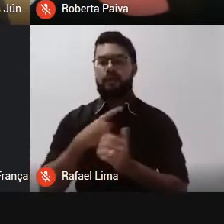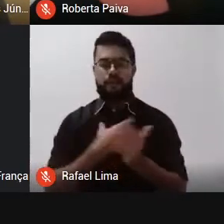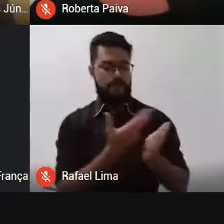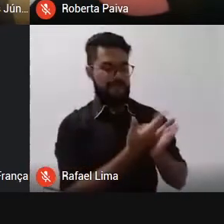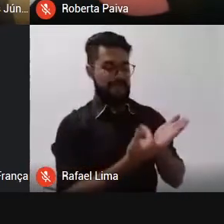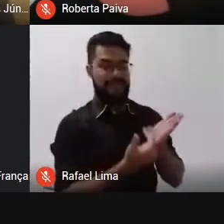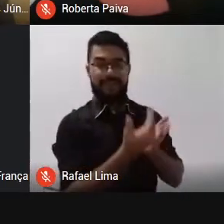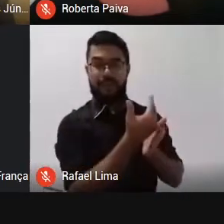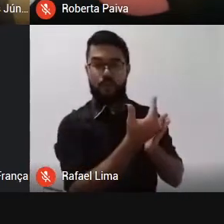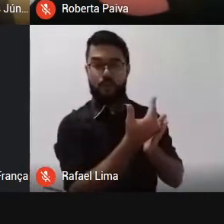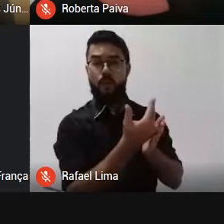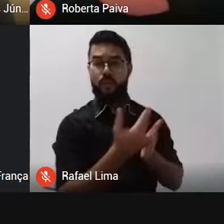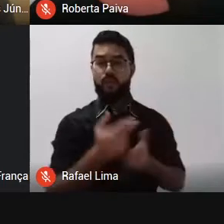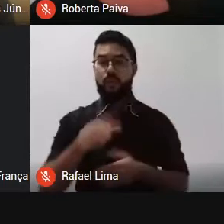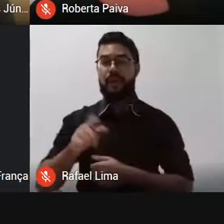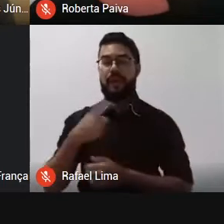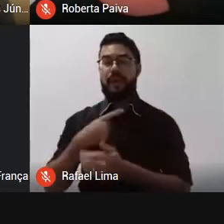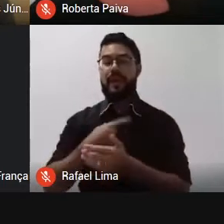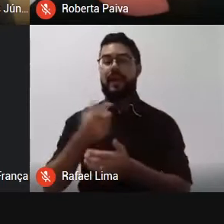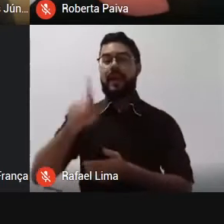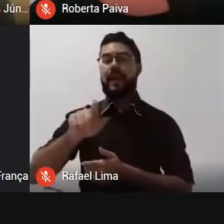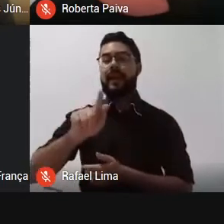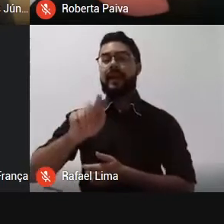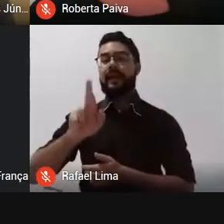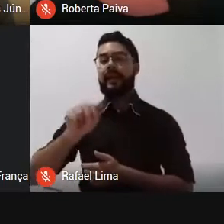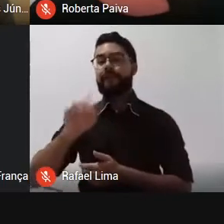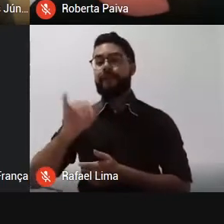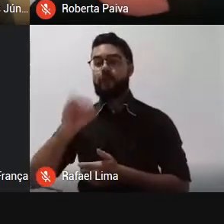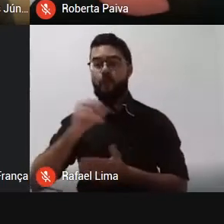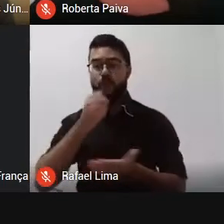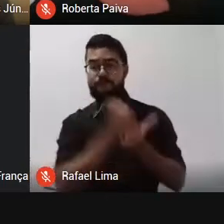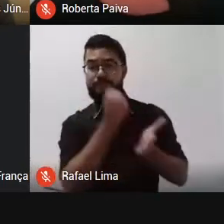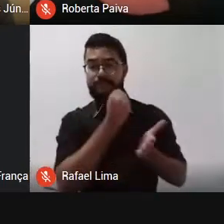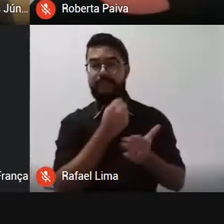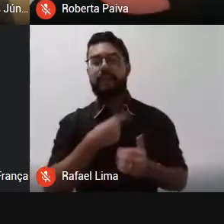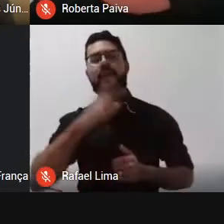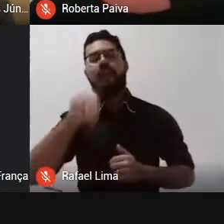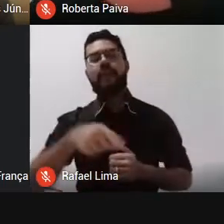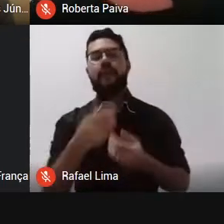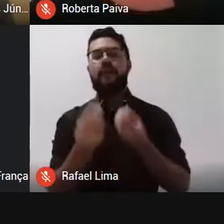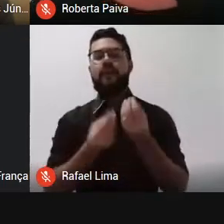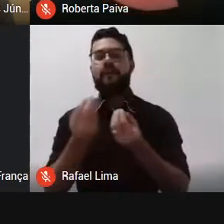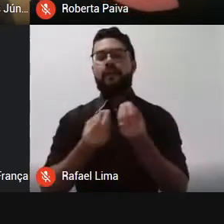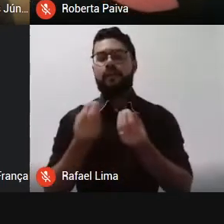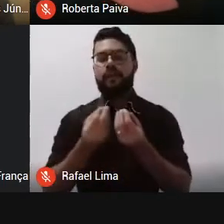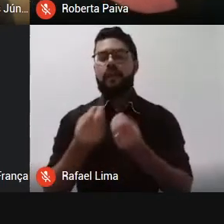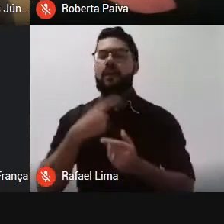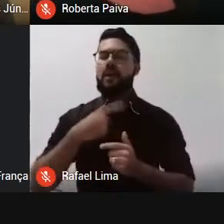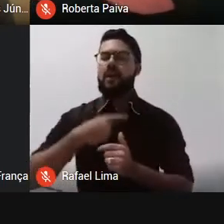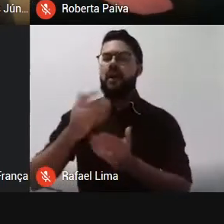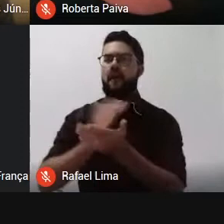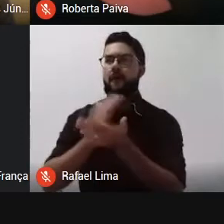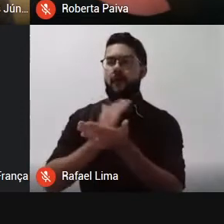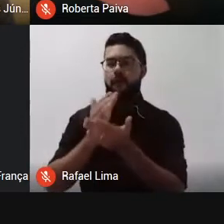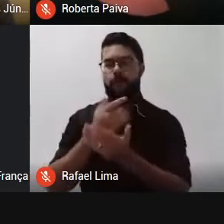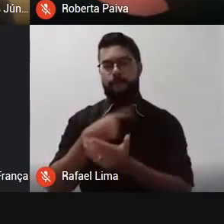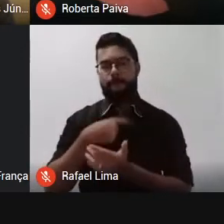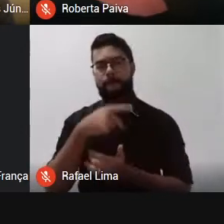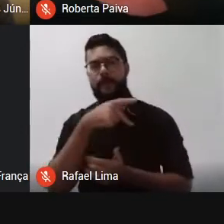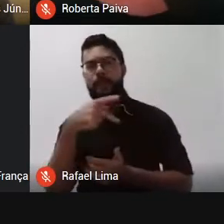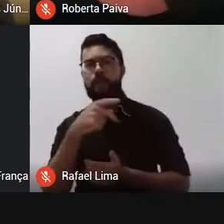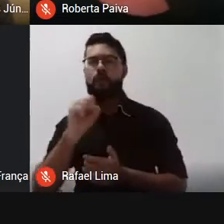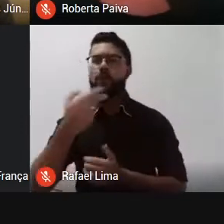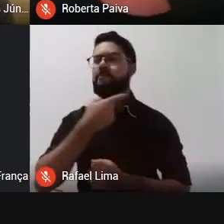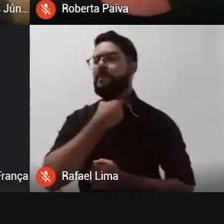que já dê um suporte à disciplina do segundo ano, ou do segundo período, dependendo da modalidade do curso. E o desenho